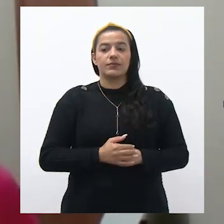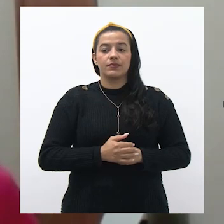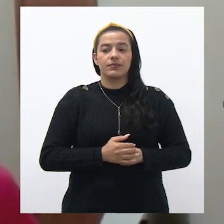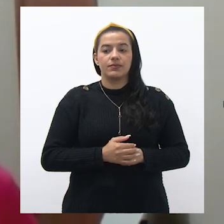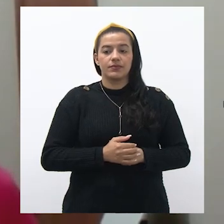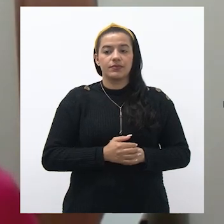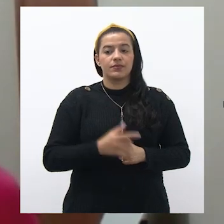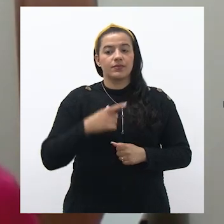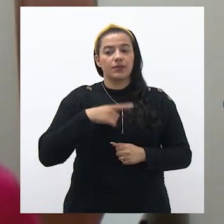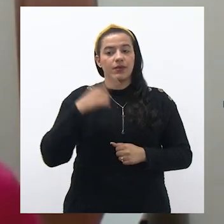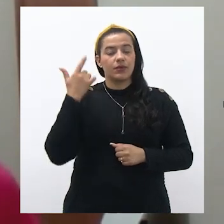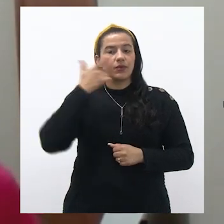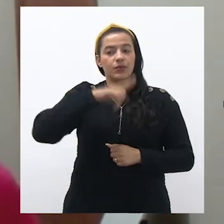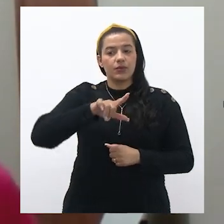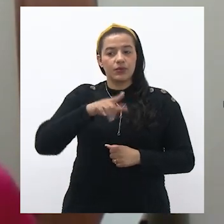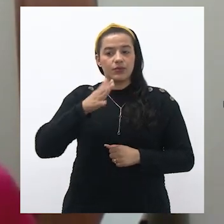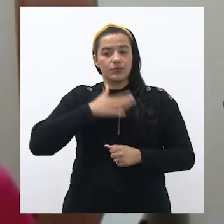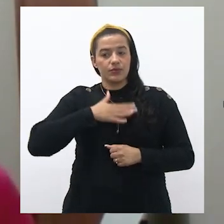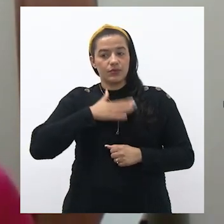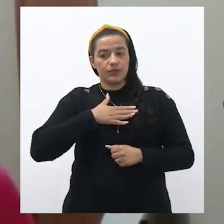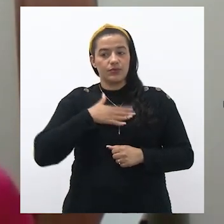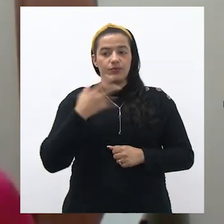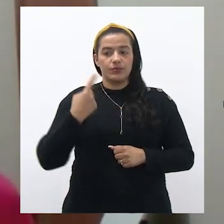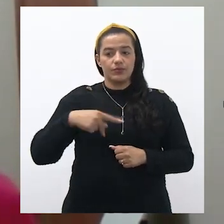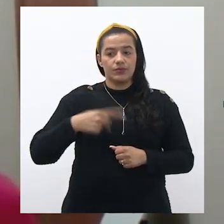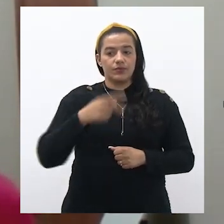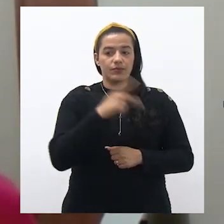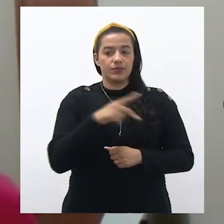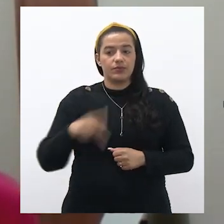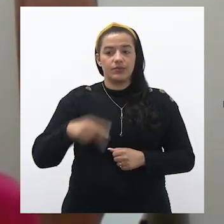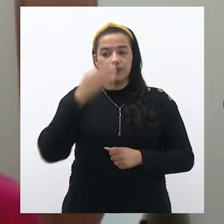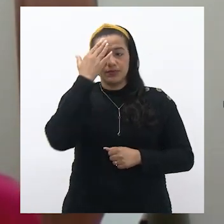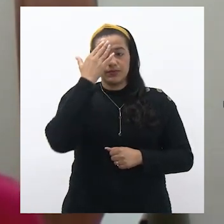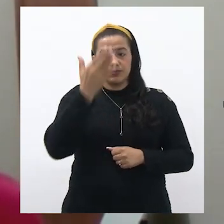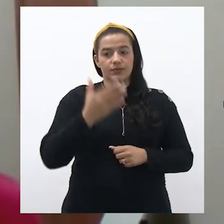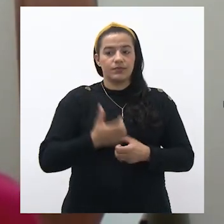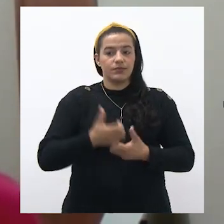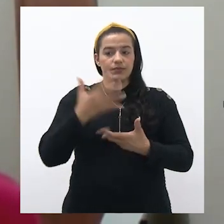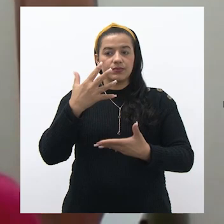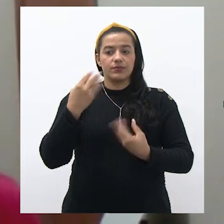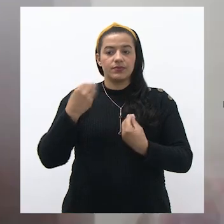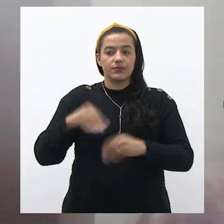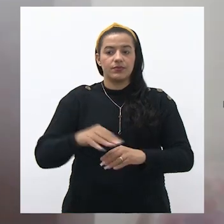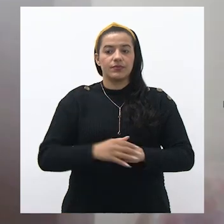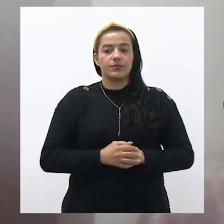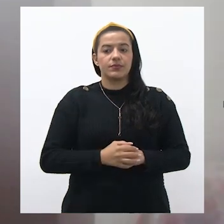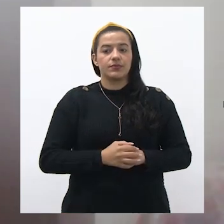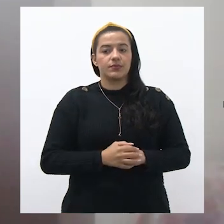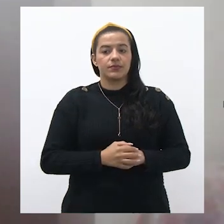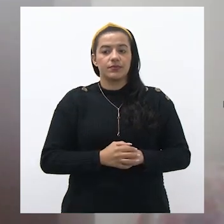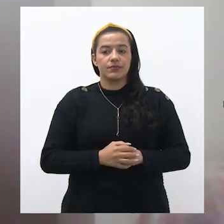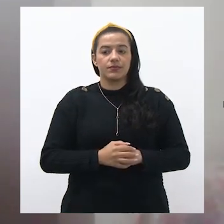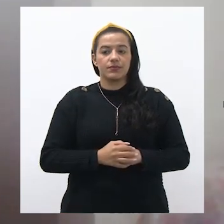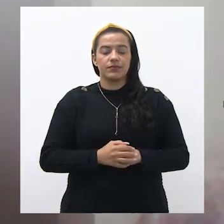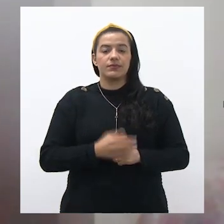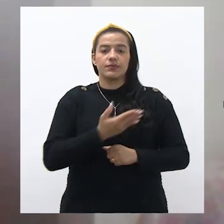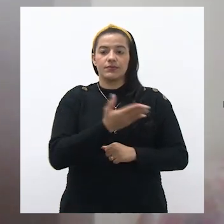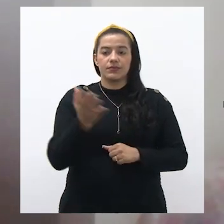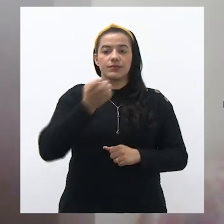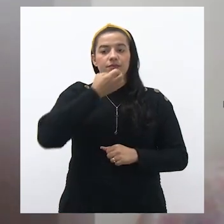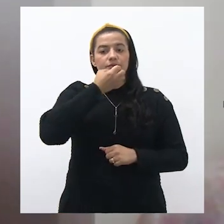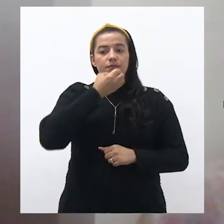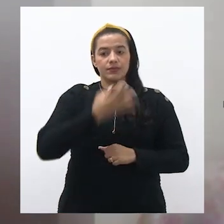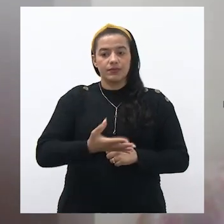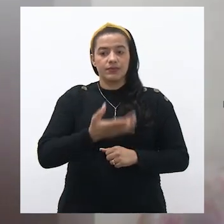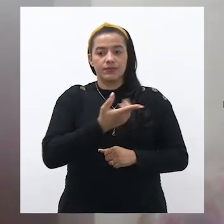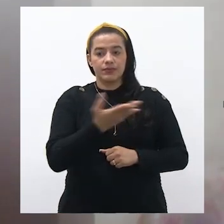É o que eu consegui do meu caso aqui, tá, professores? Obrigada. Muito obrigada, Tati. E foi muito bom, gente. O